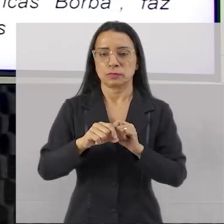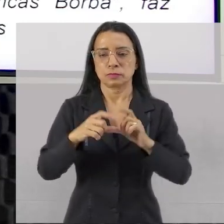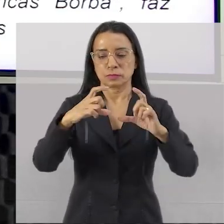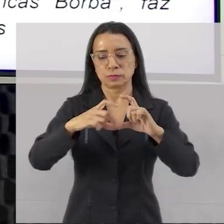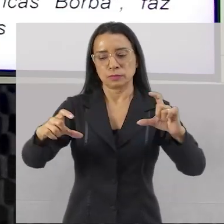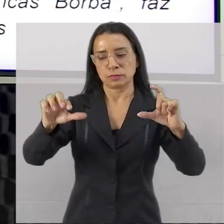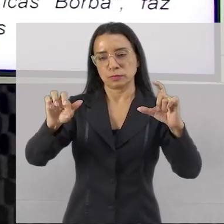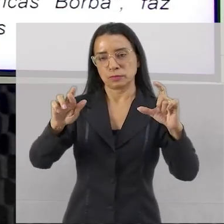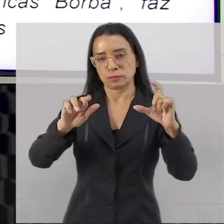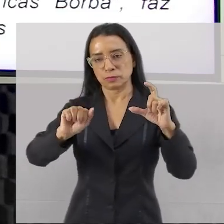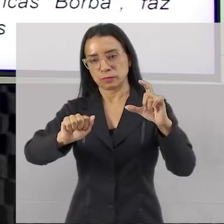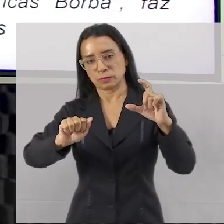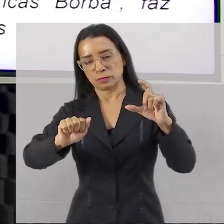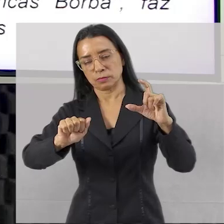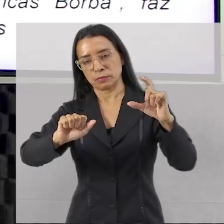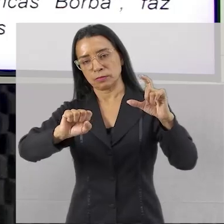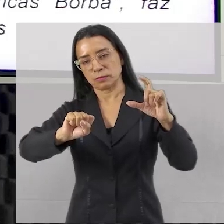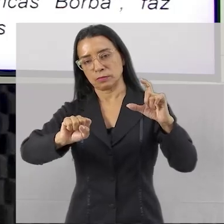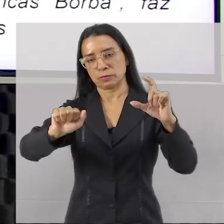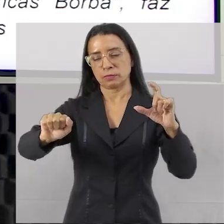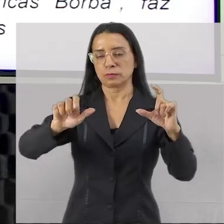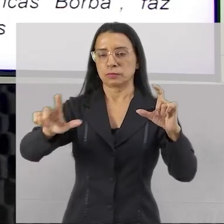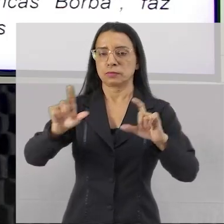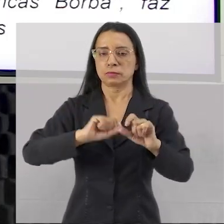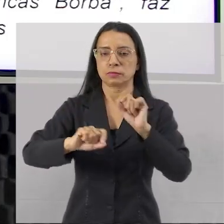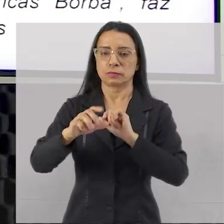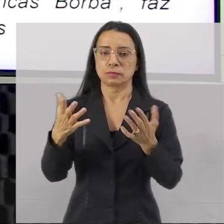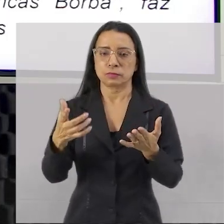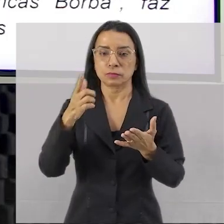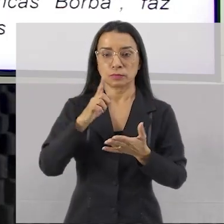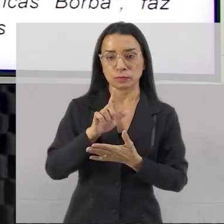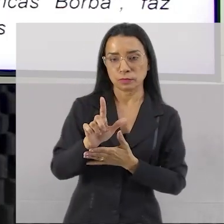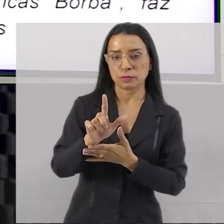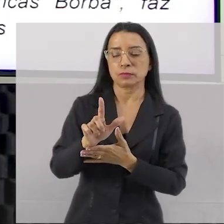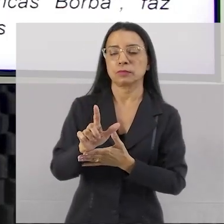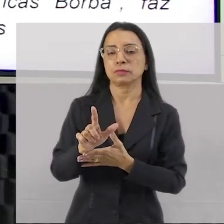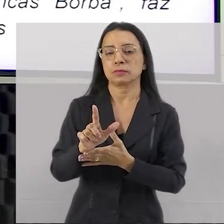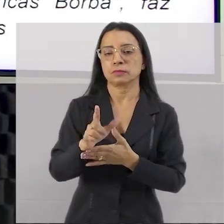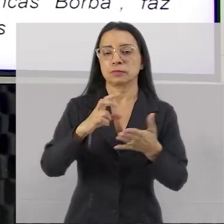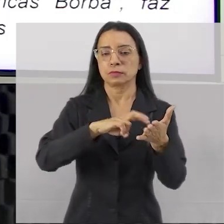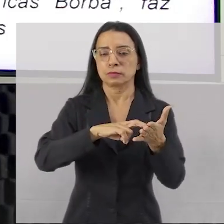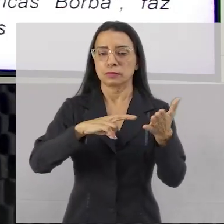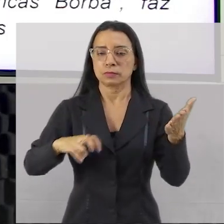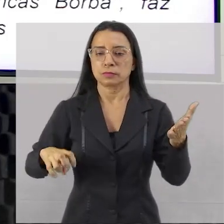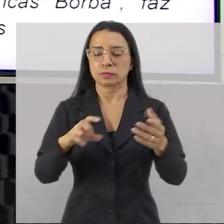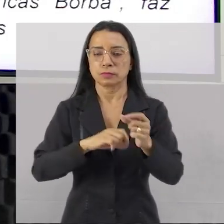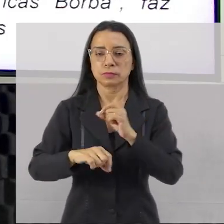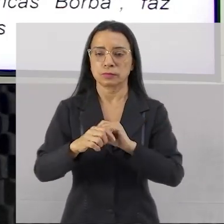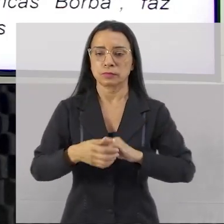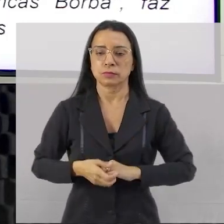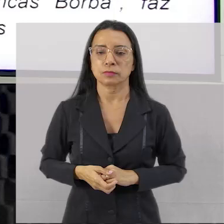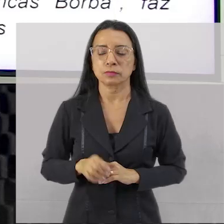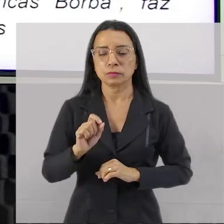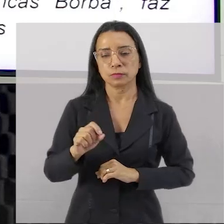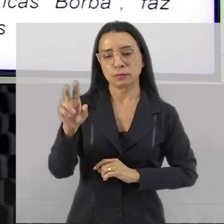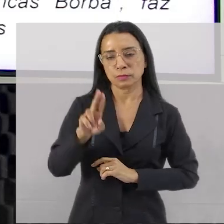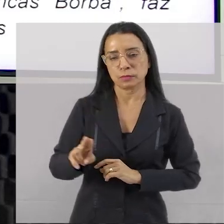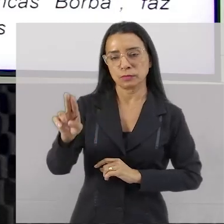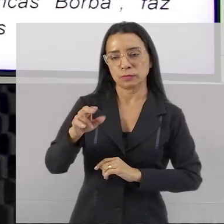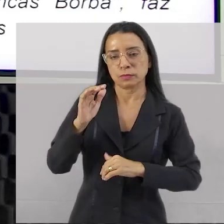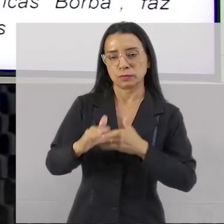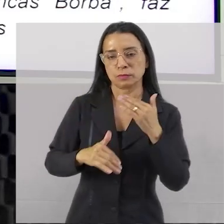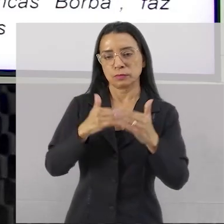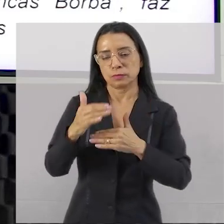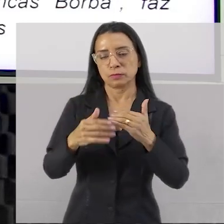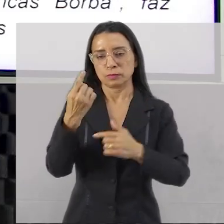frasal, é óbvio que um outro, e também um outro repertório. Então, o que ele utiliza no desenvolvimento